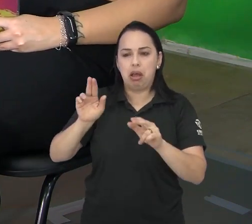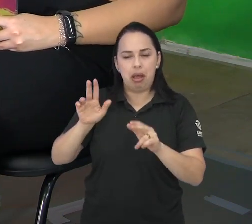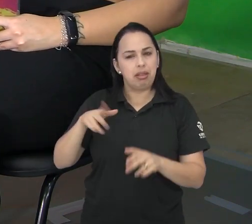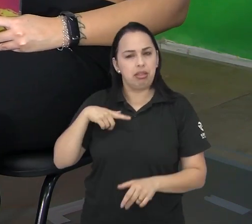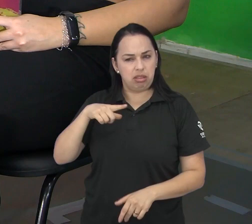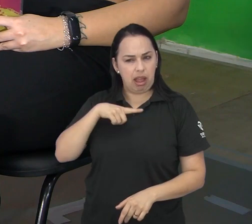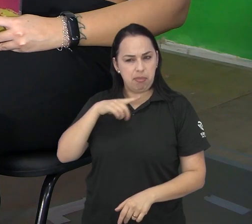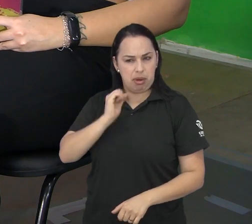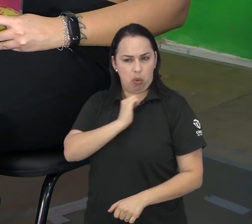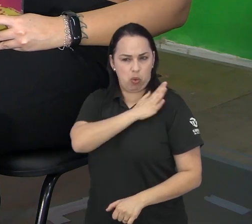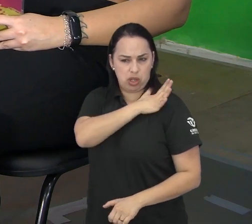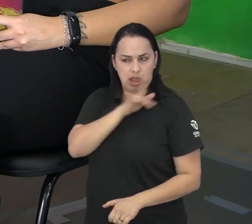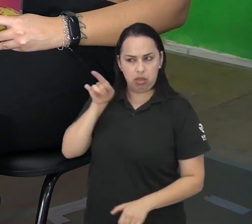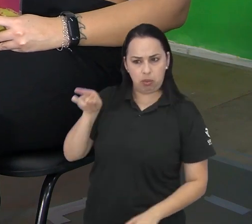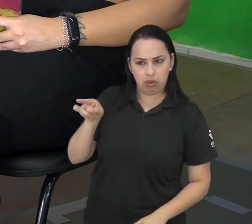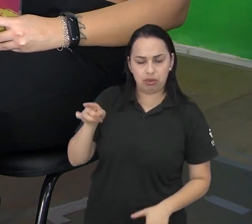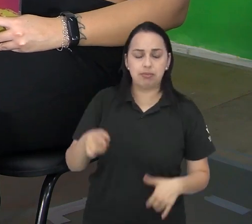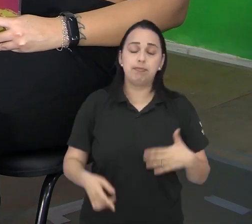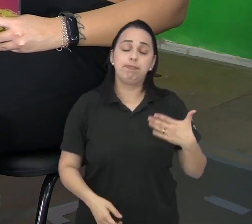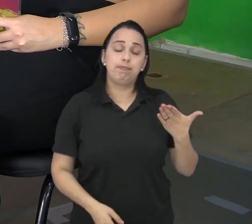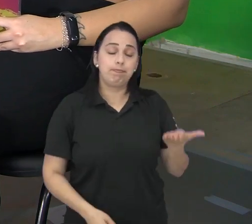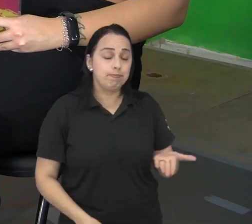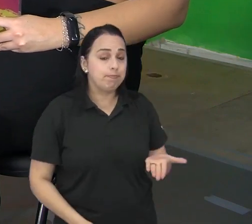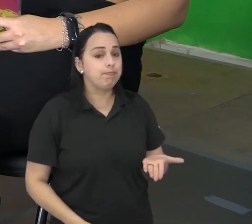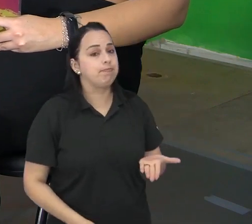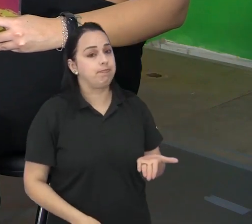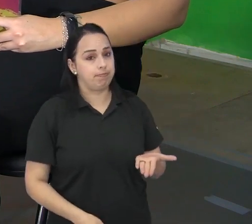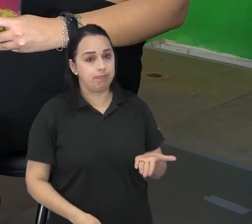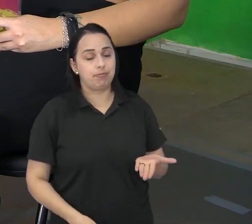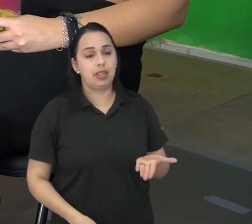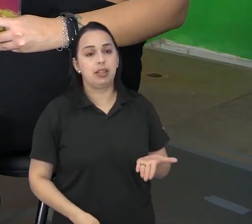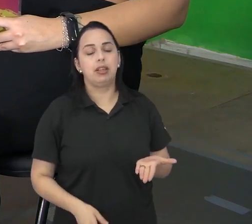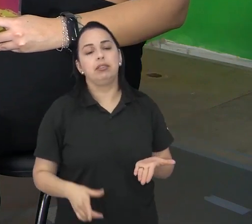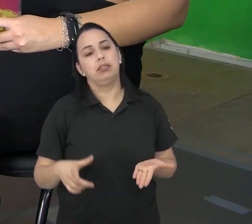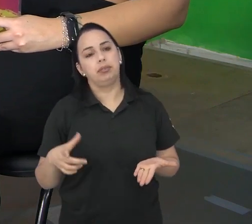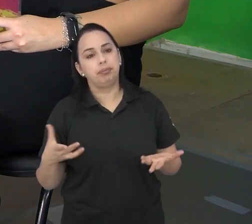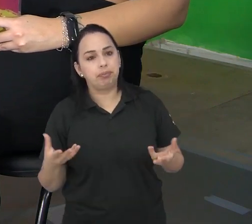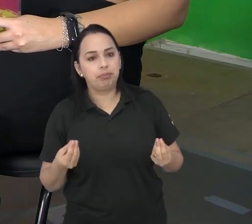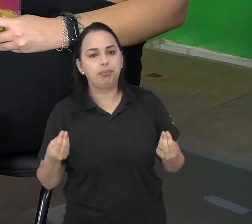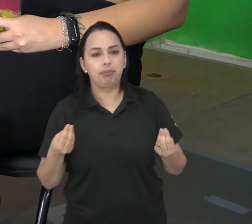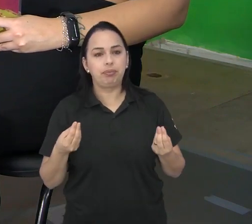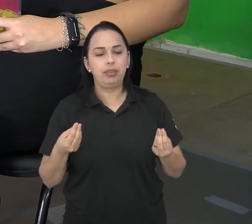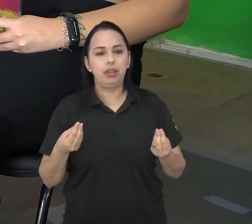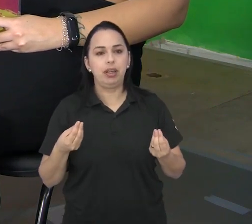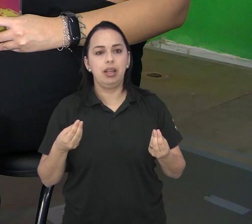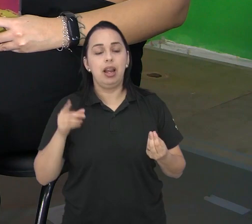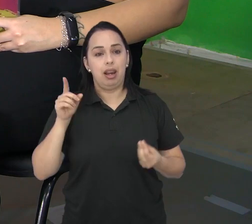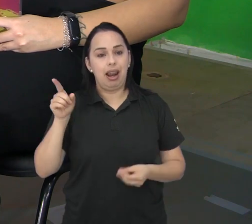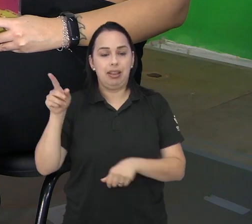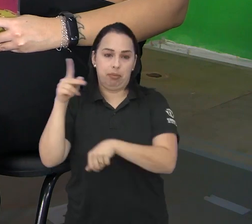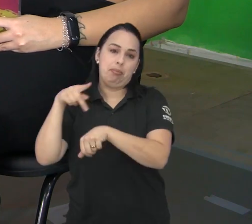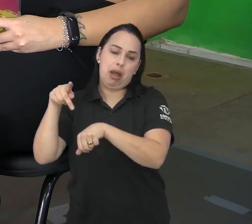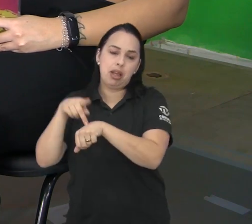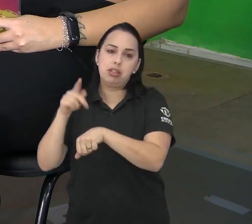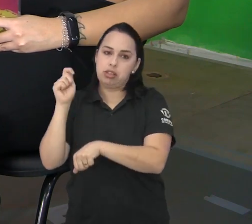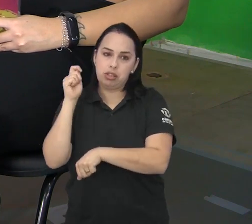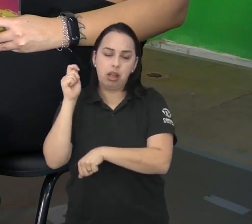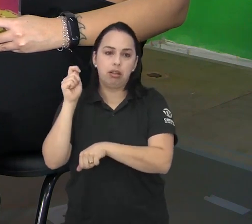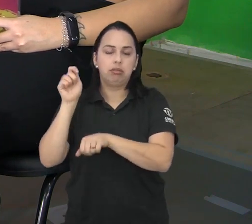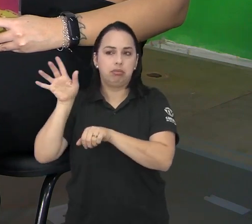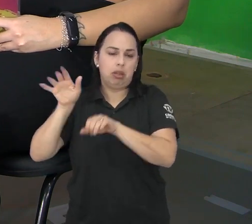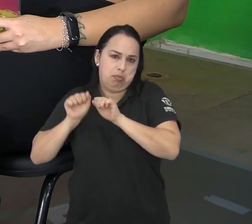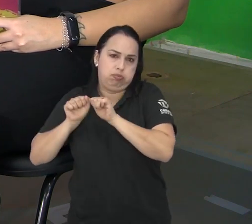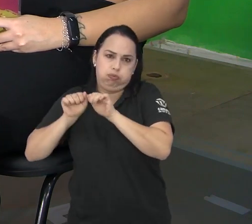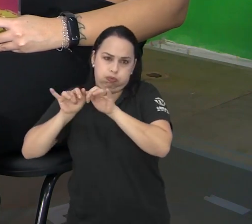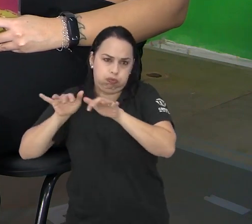sistematizar esse conteúdo, como você falou, né? Você encontra essas manifestações diretamente lá no Malawi, então isso é difundido